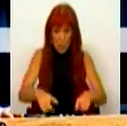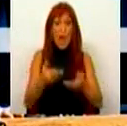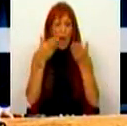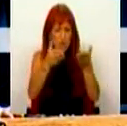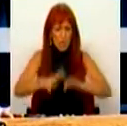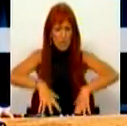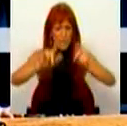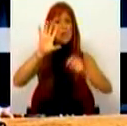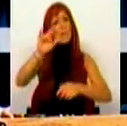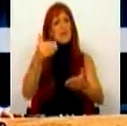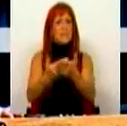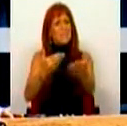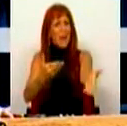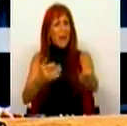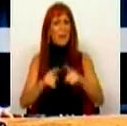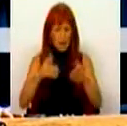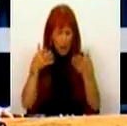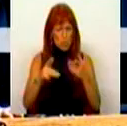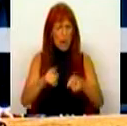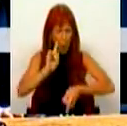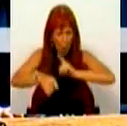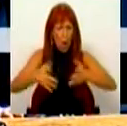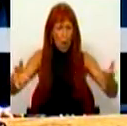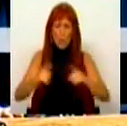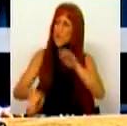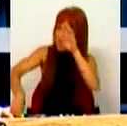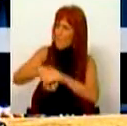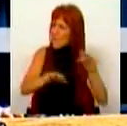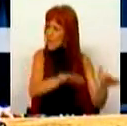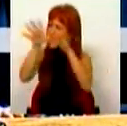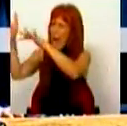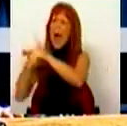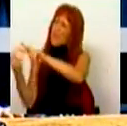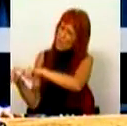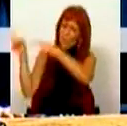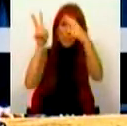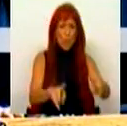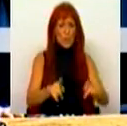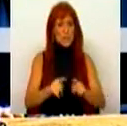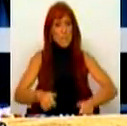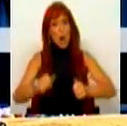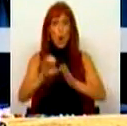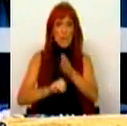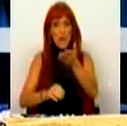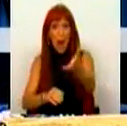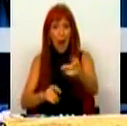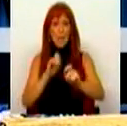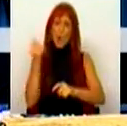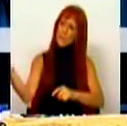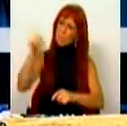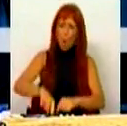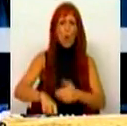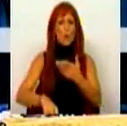ajudar a desenvolver o país. E ajudar mesmo aqueles que partiram e que querem voltar a ter melhores condições para poder